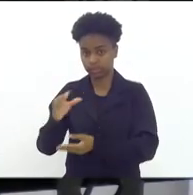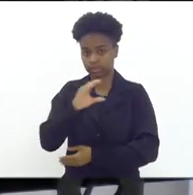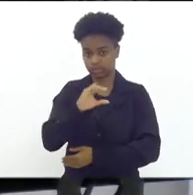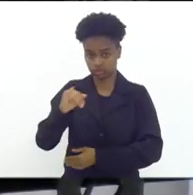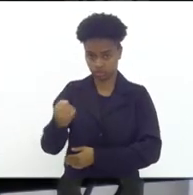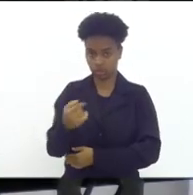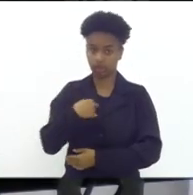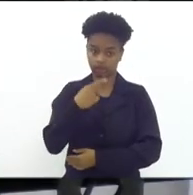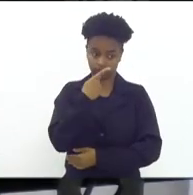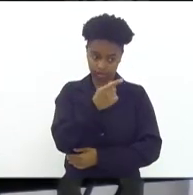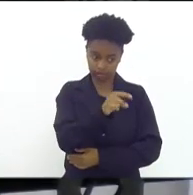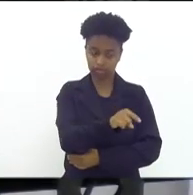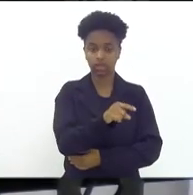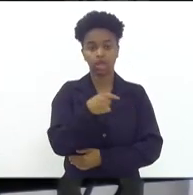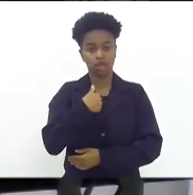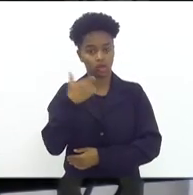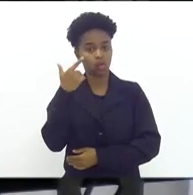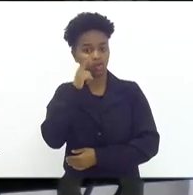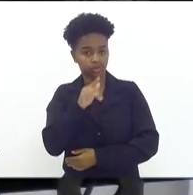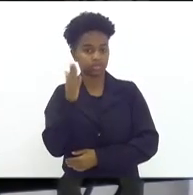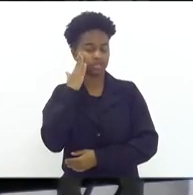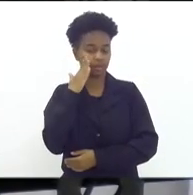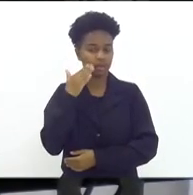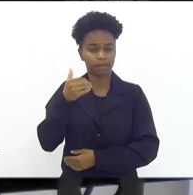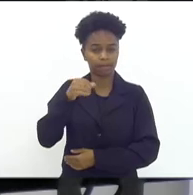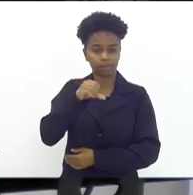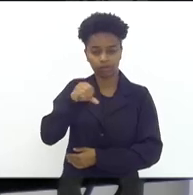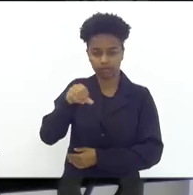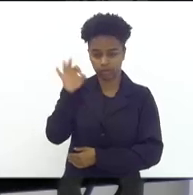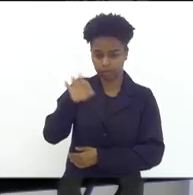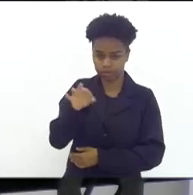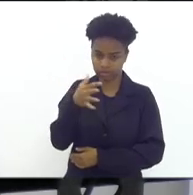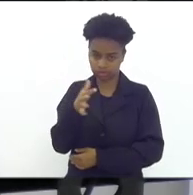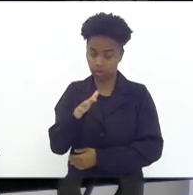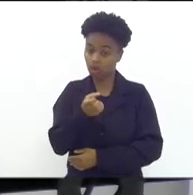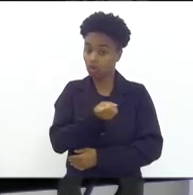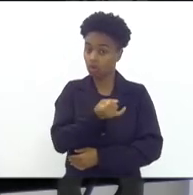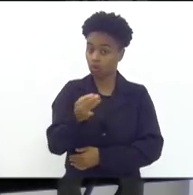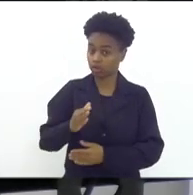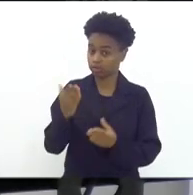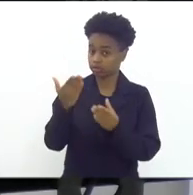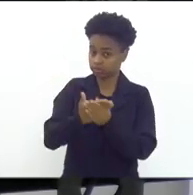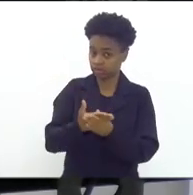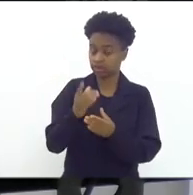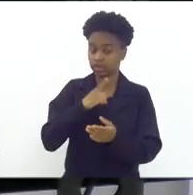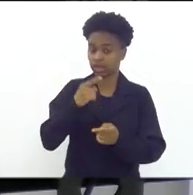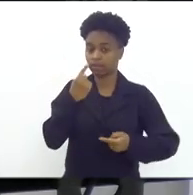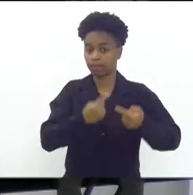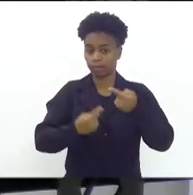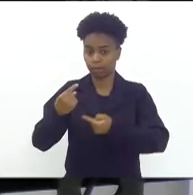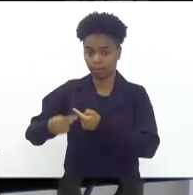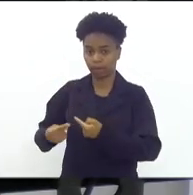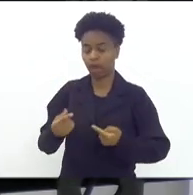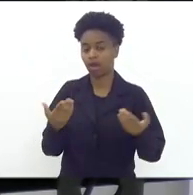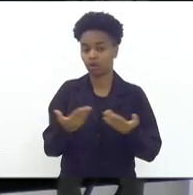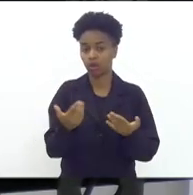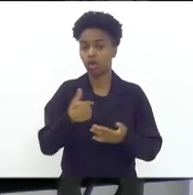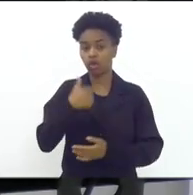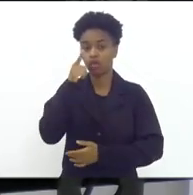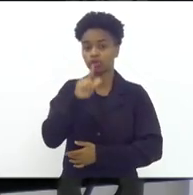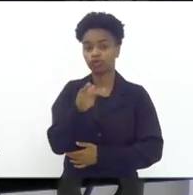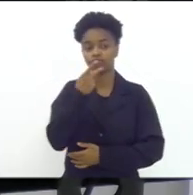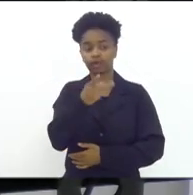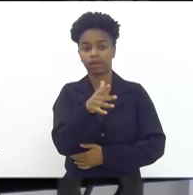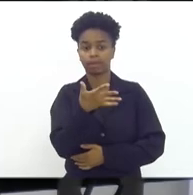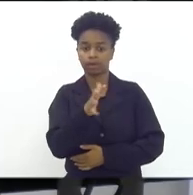para o senhor eu consigo precisar com 99% de precisão Quantos processos estão em tramitação consigo lhe dizer em